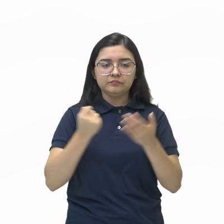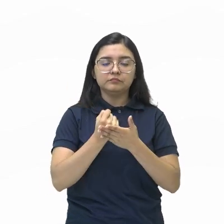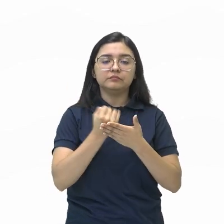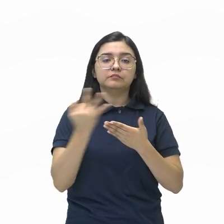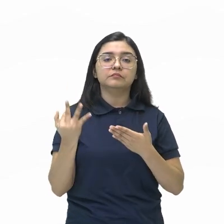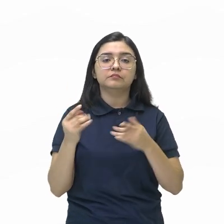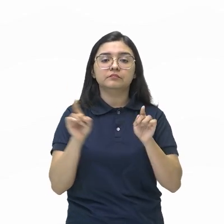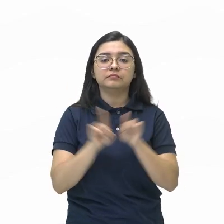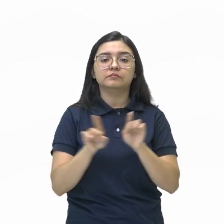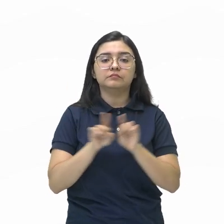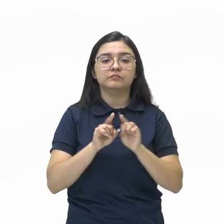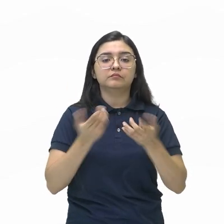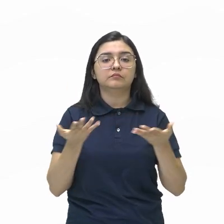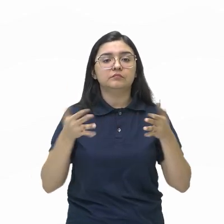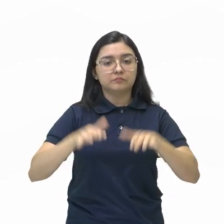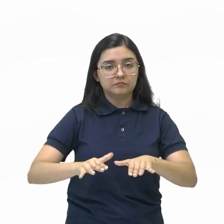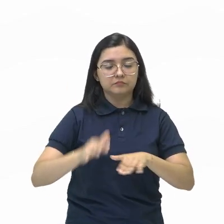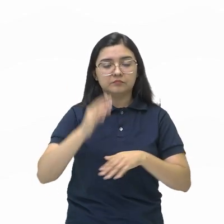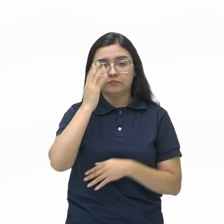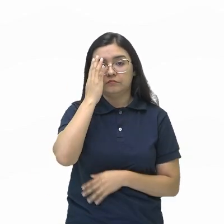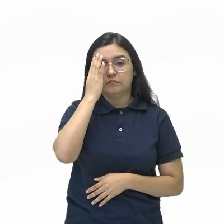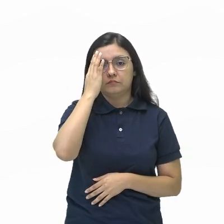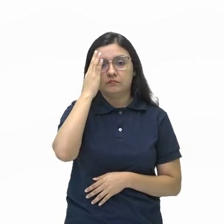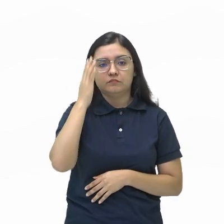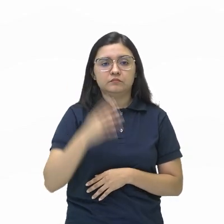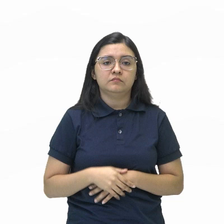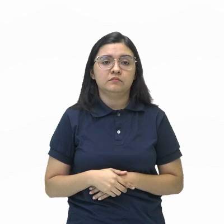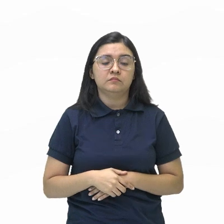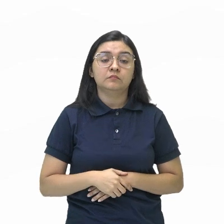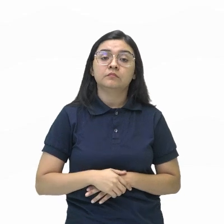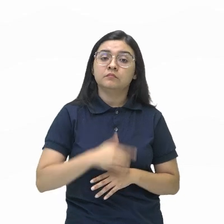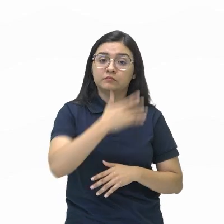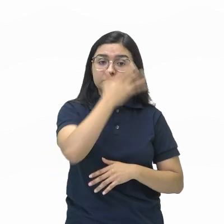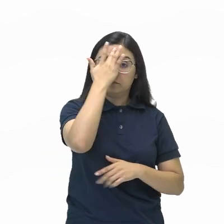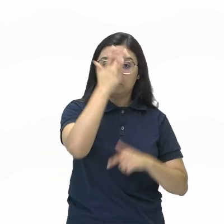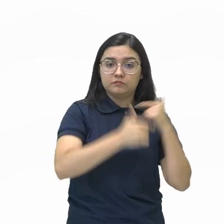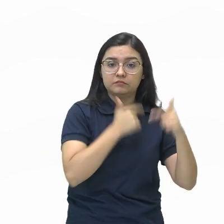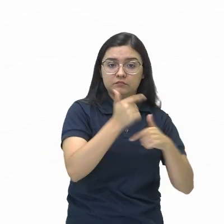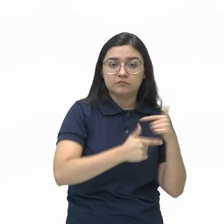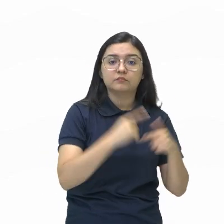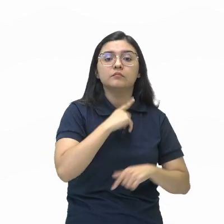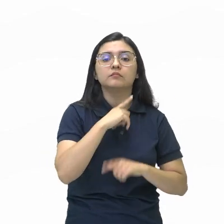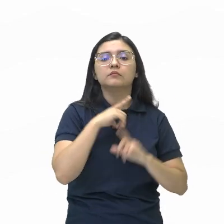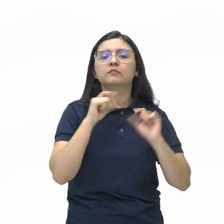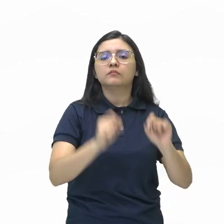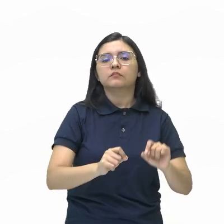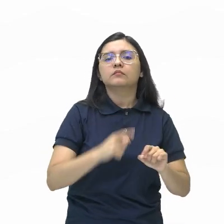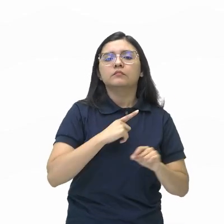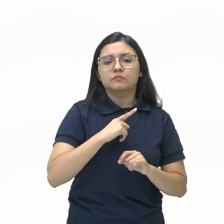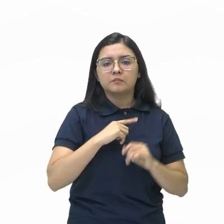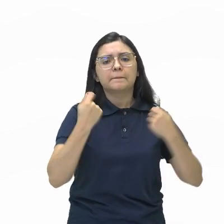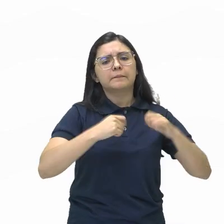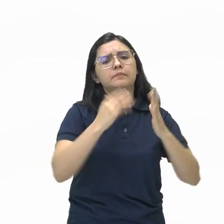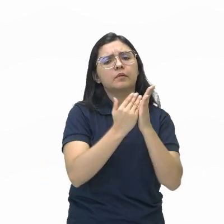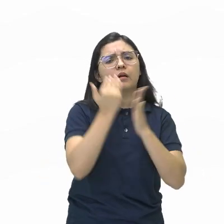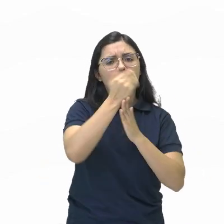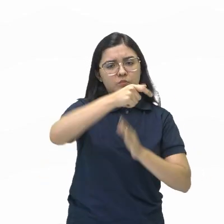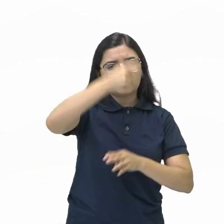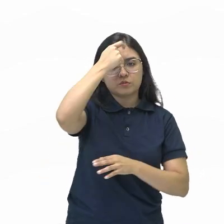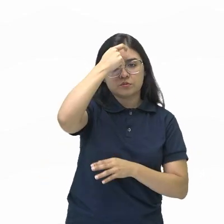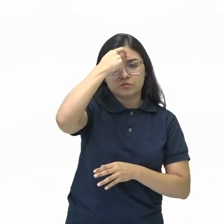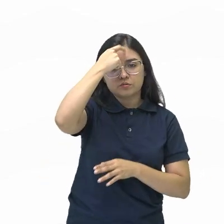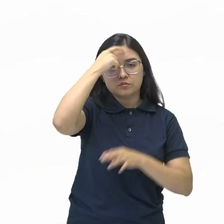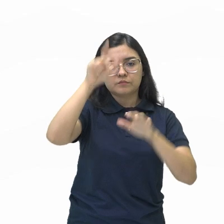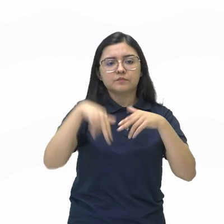diversidade e inclusão. Olha só, os trabalhadores tem que ter o quê? Uma maior